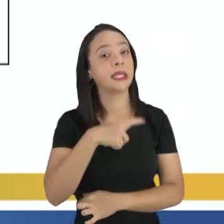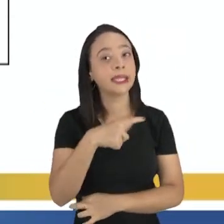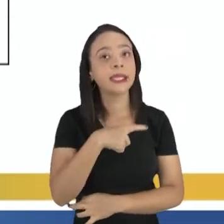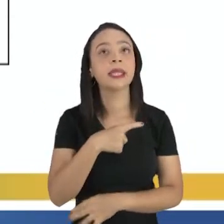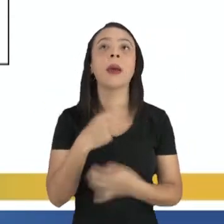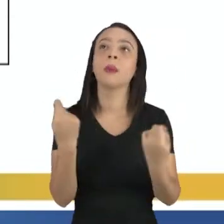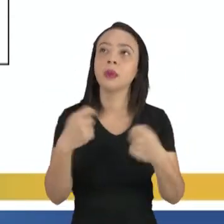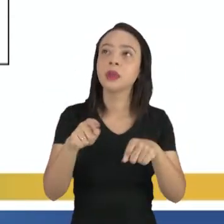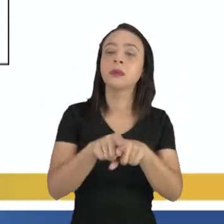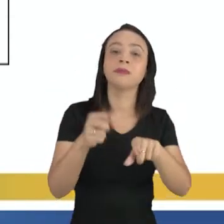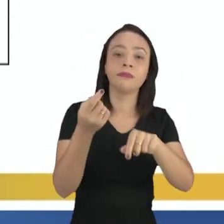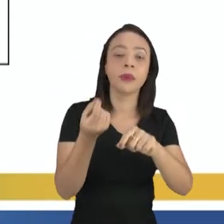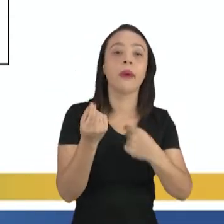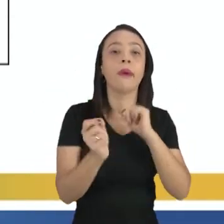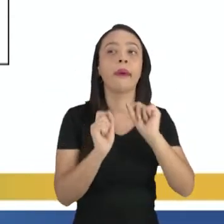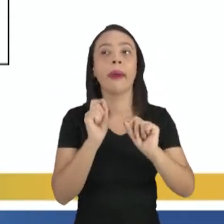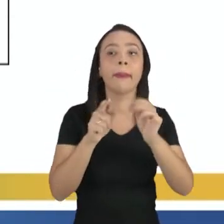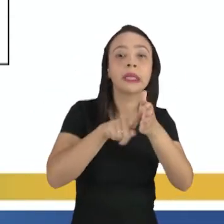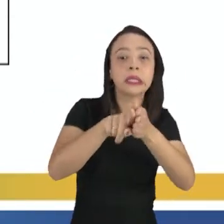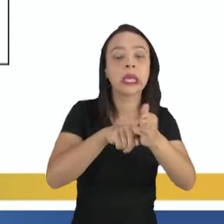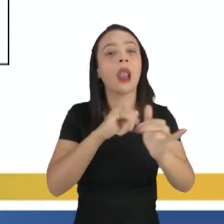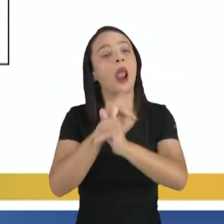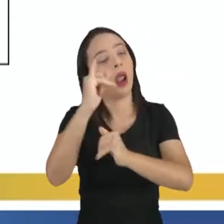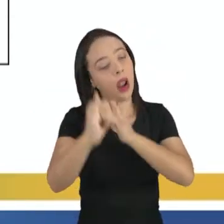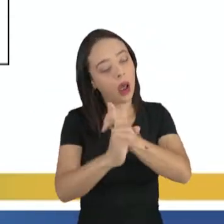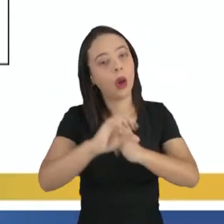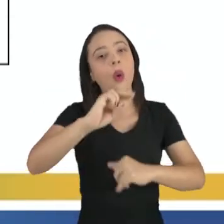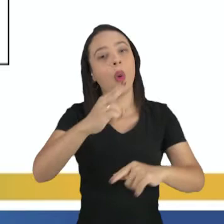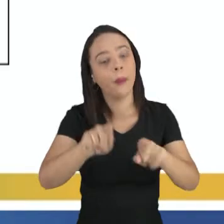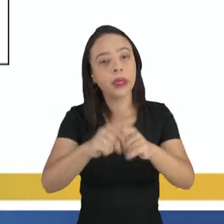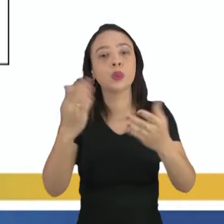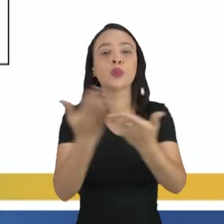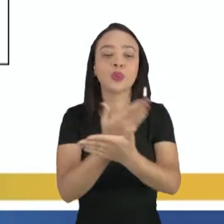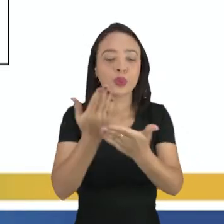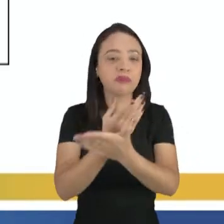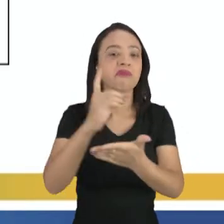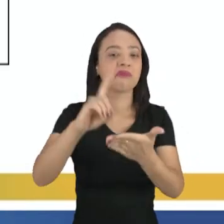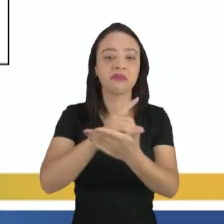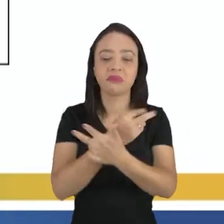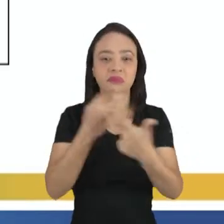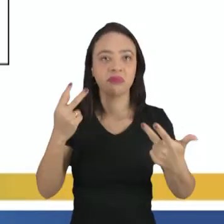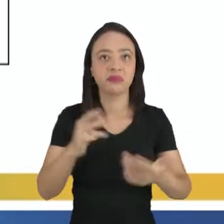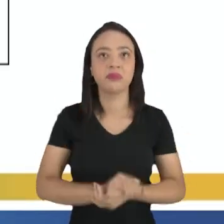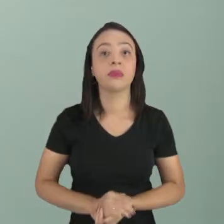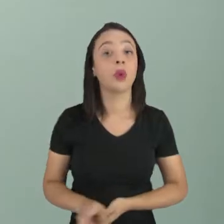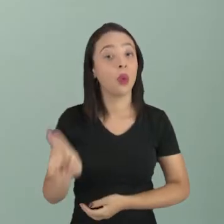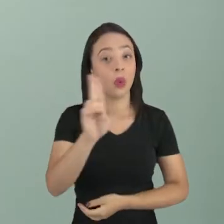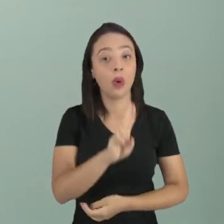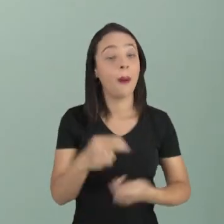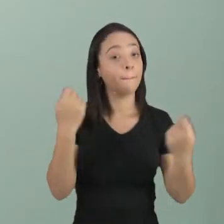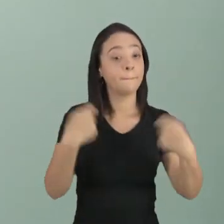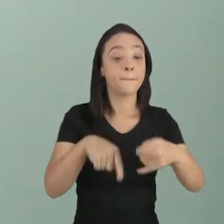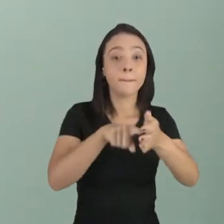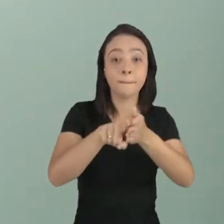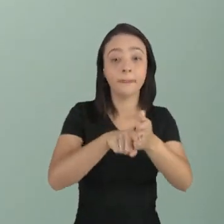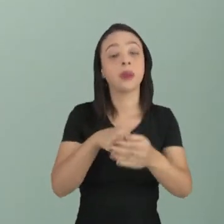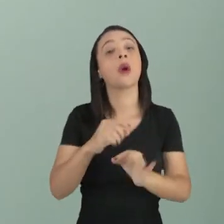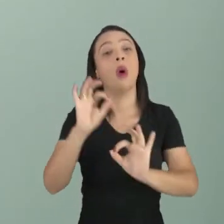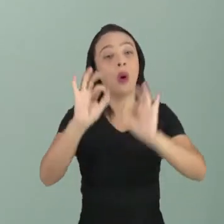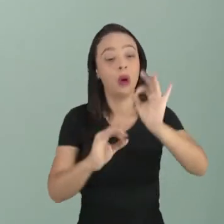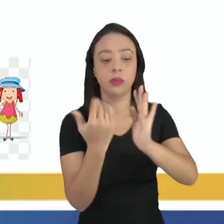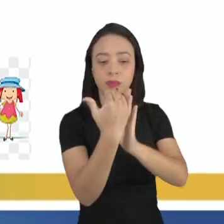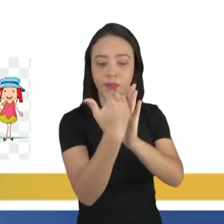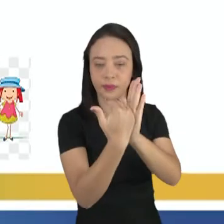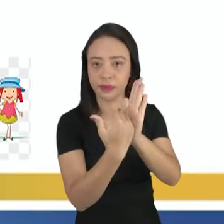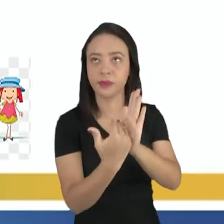podem pesquisar na internet, no livro didático, talvez no dicionário, enfim. Usem alguma fonte de pesquisa para fazer essa lista,